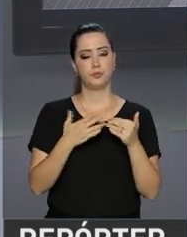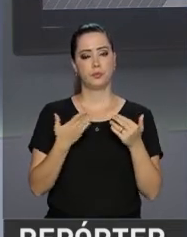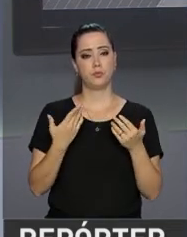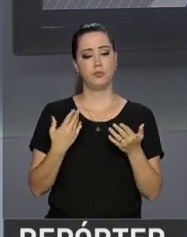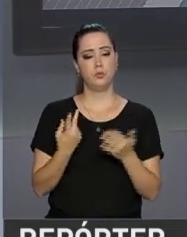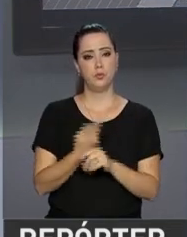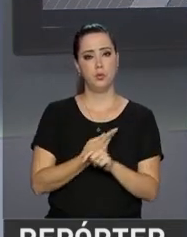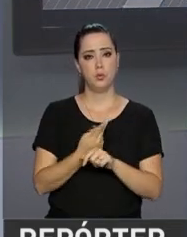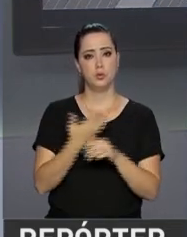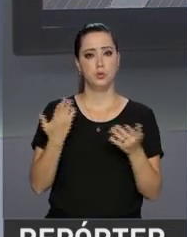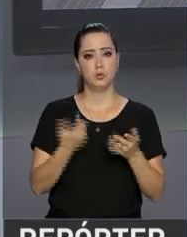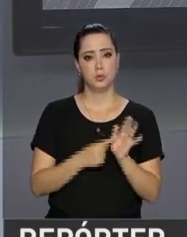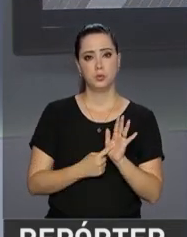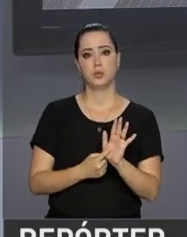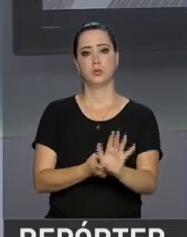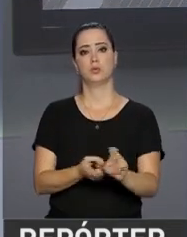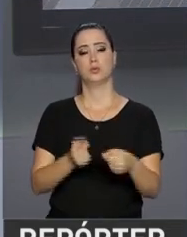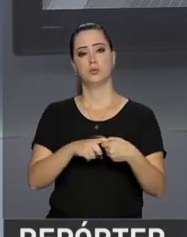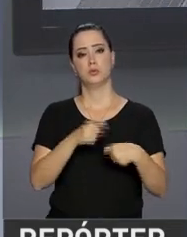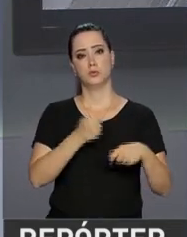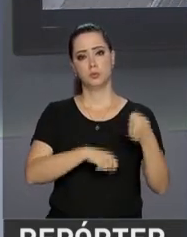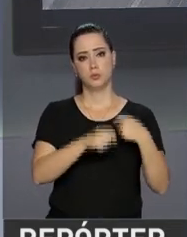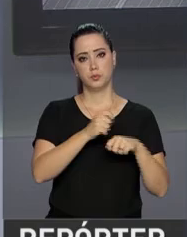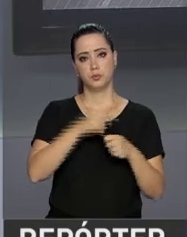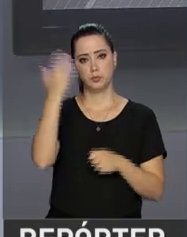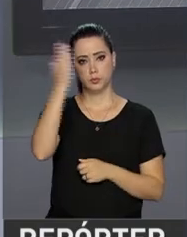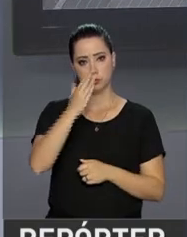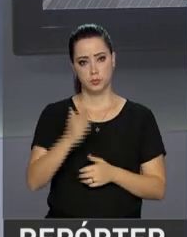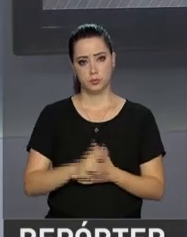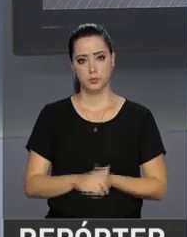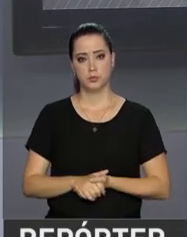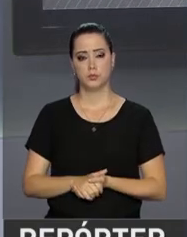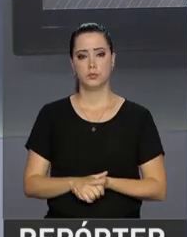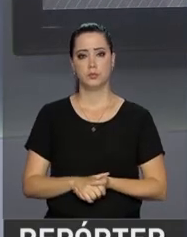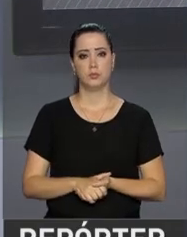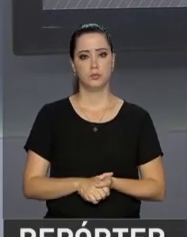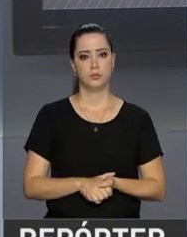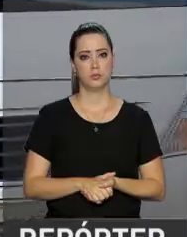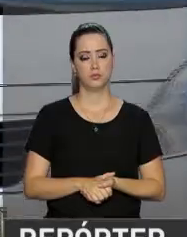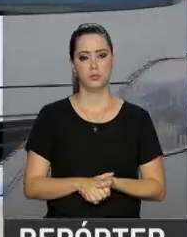na demanda é mais um dos indicadores da recuperação da economia brasileira.